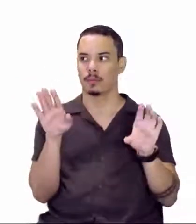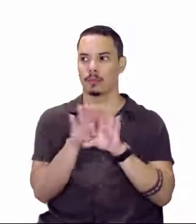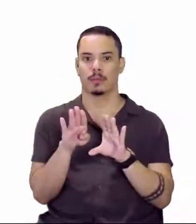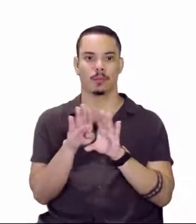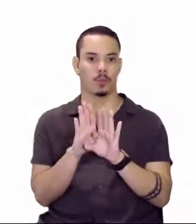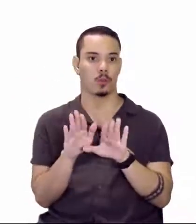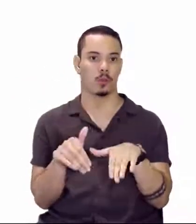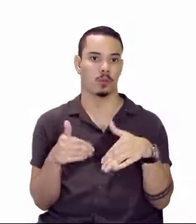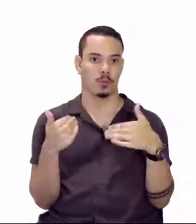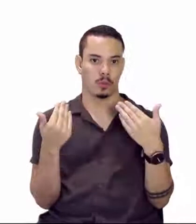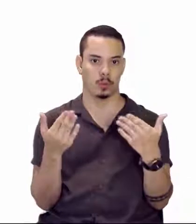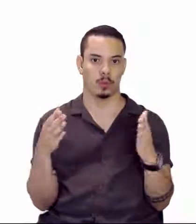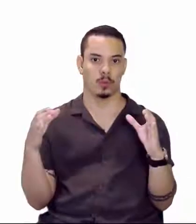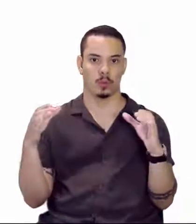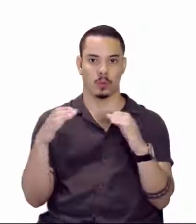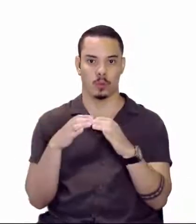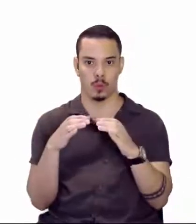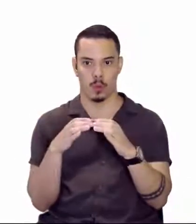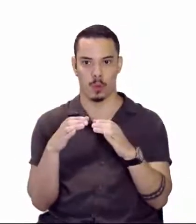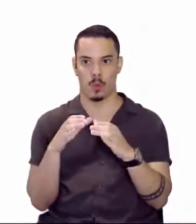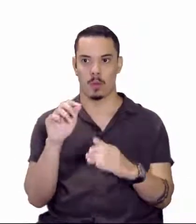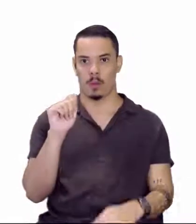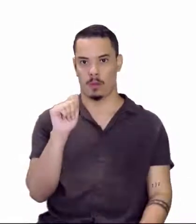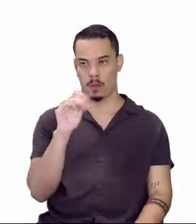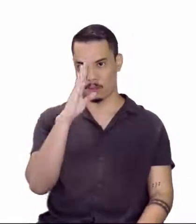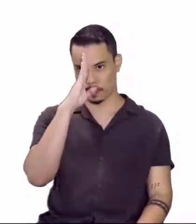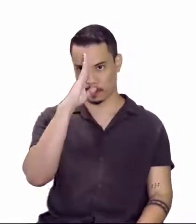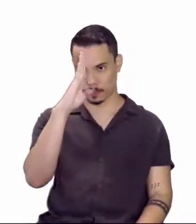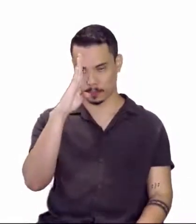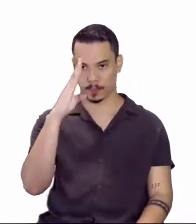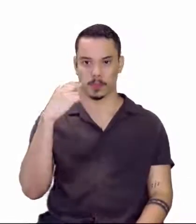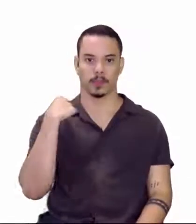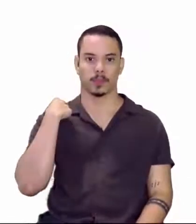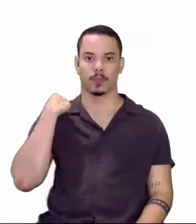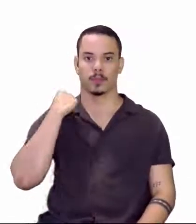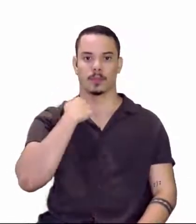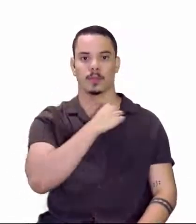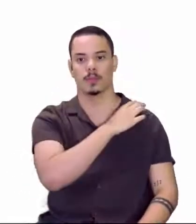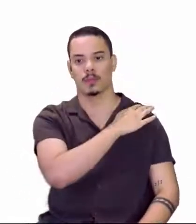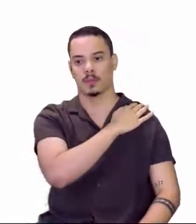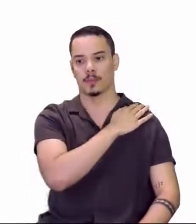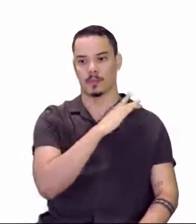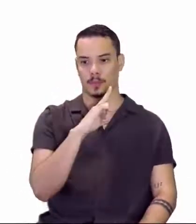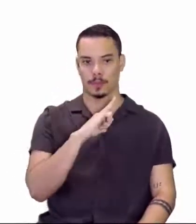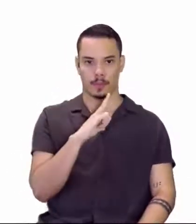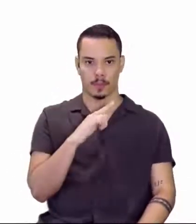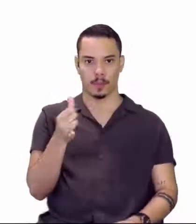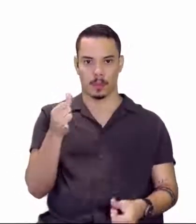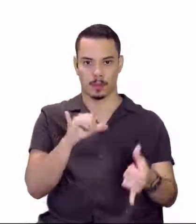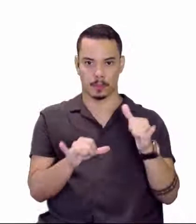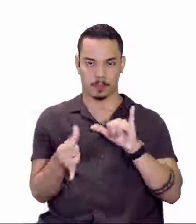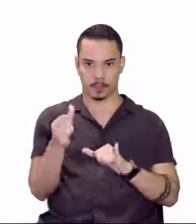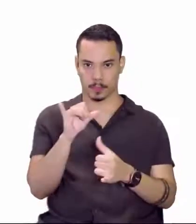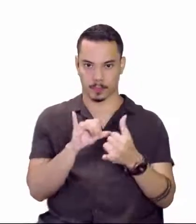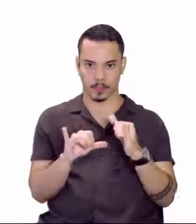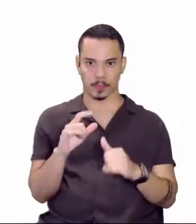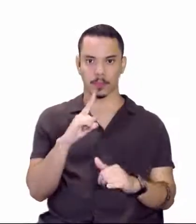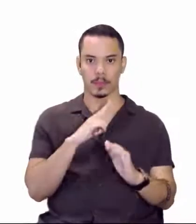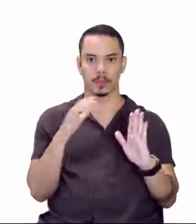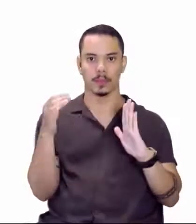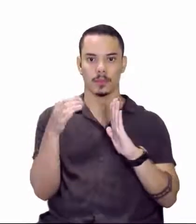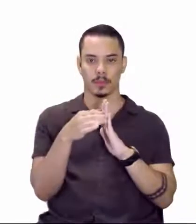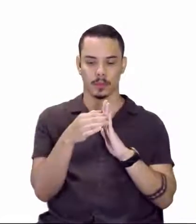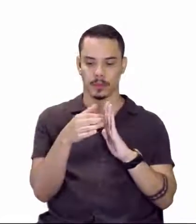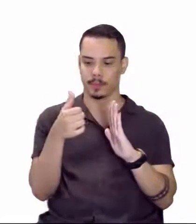que representam o grupo A dos elementos químicos. E aí são os elementos químicos que estão nos grupos no 1, quer